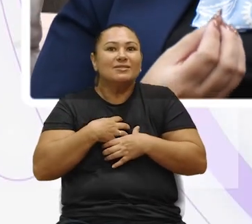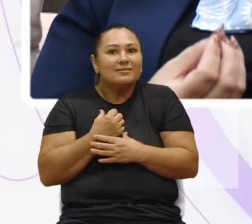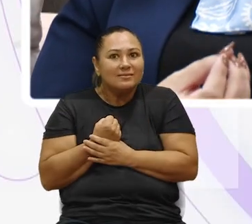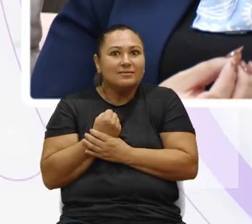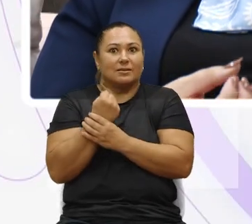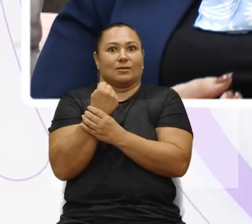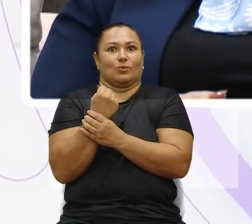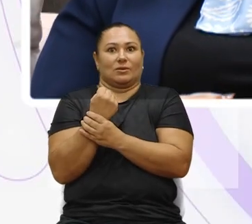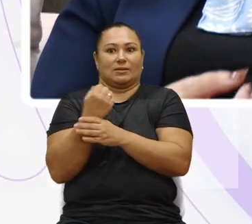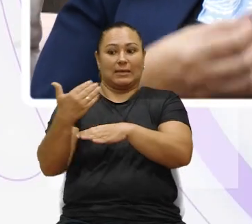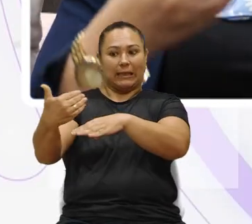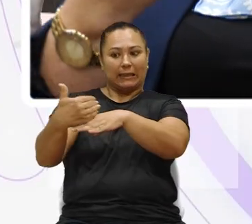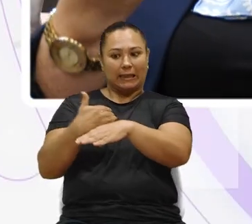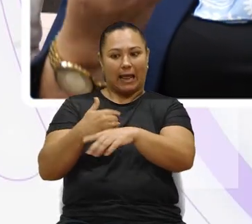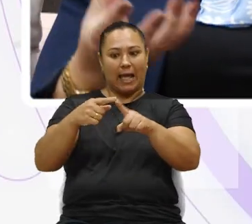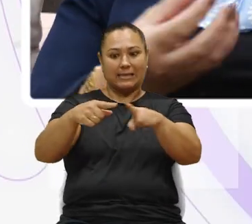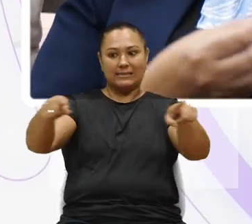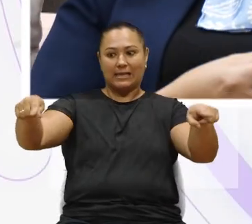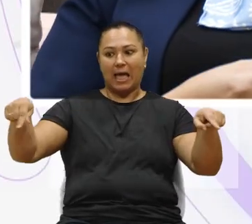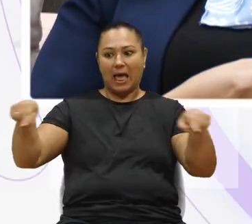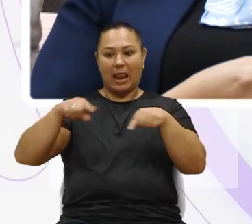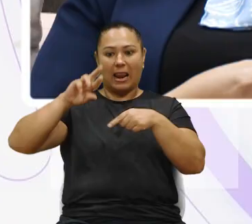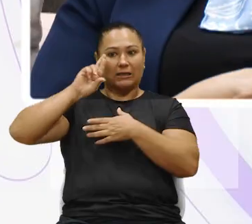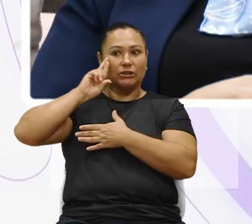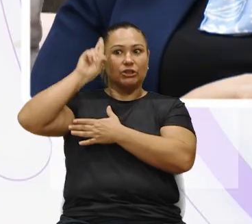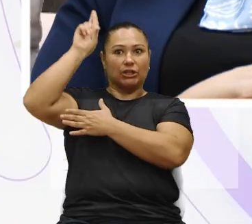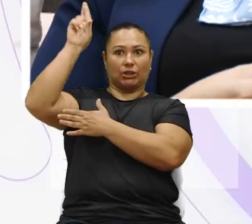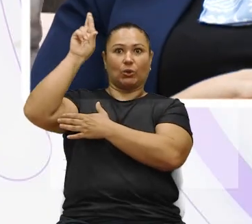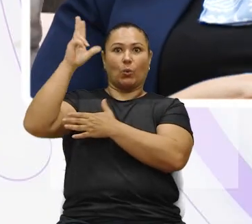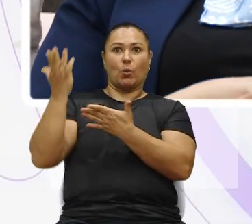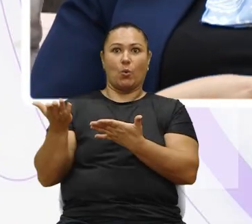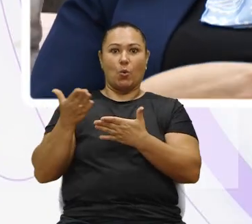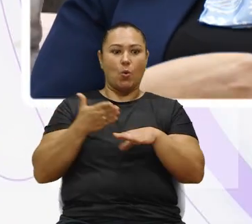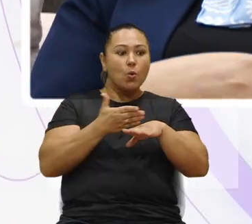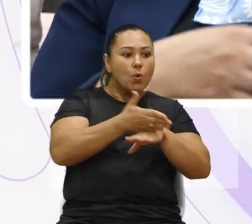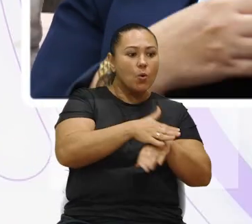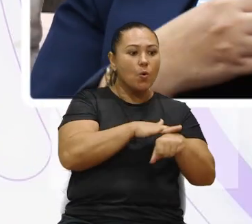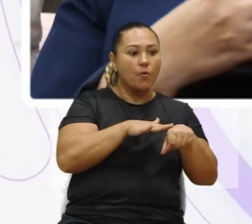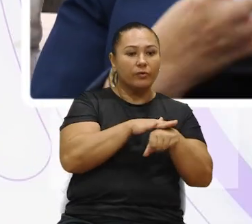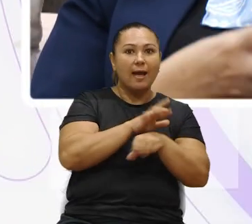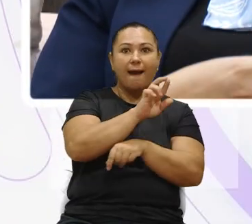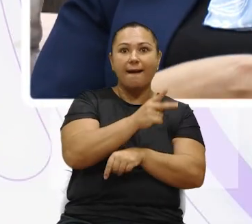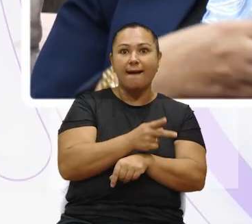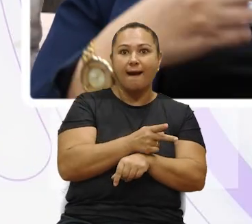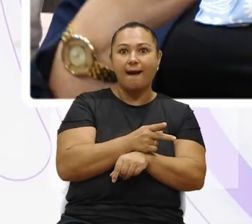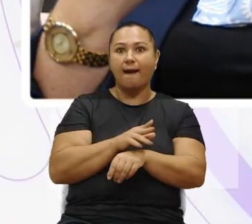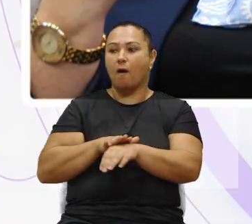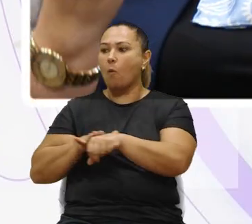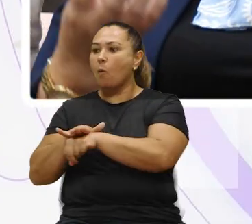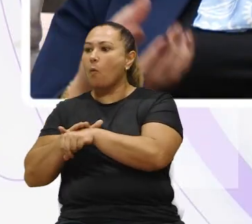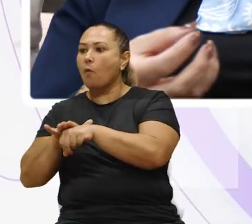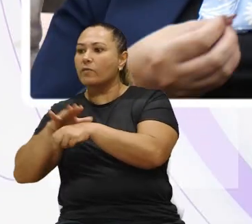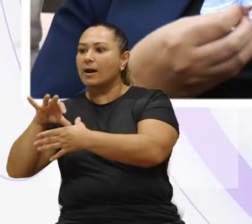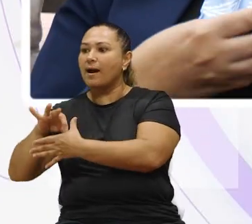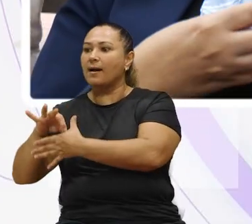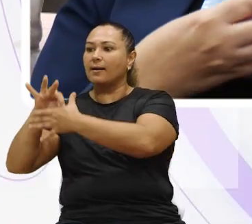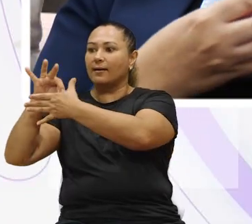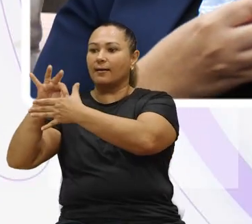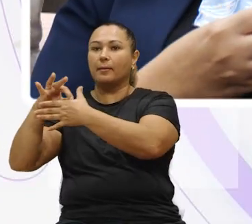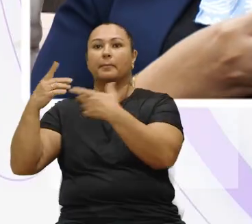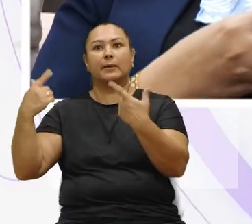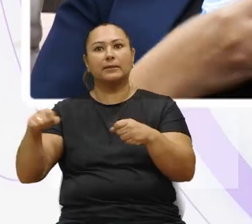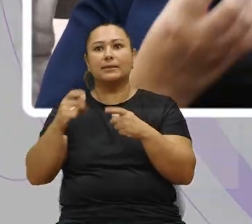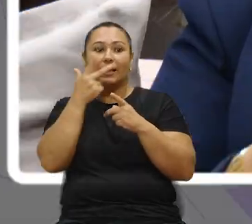sentir essa segurança para chegar, para entrar na sala de um diretor, para acessar o RH, para acessar